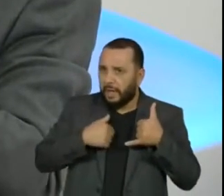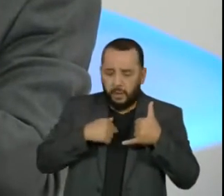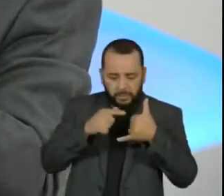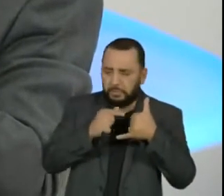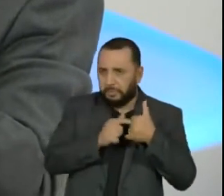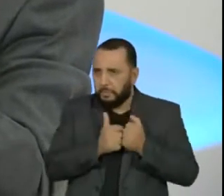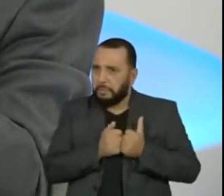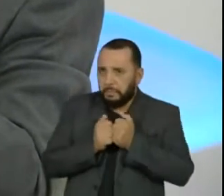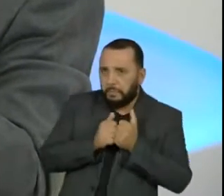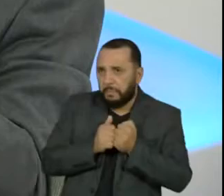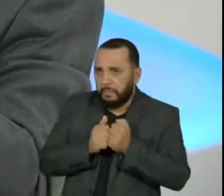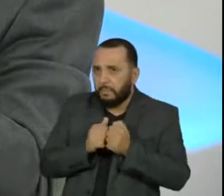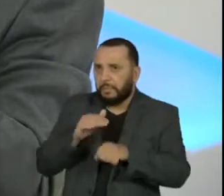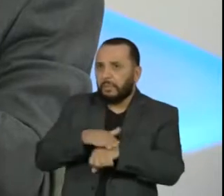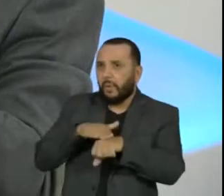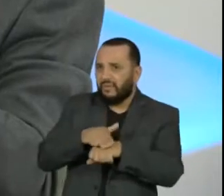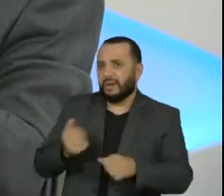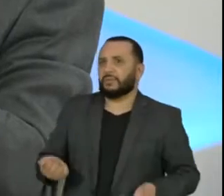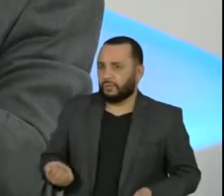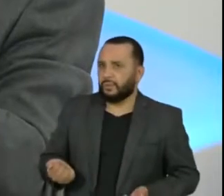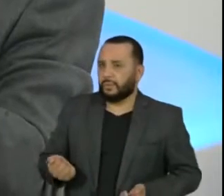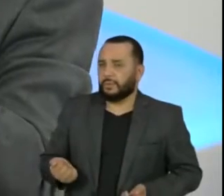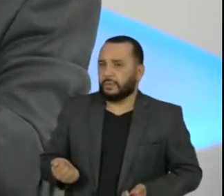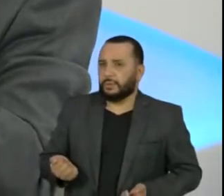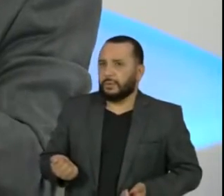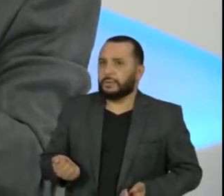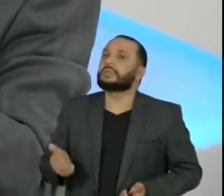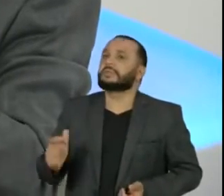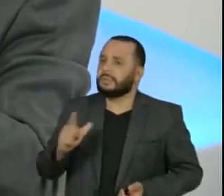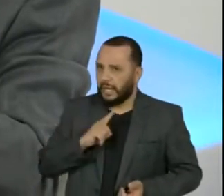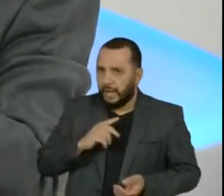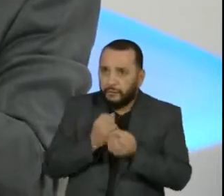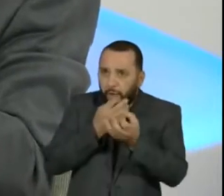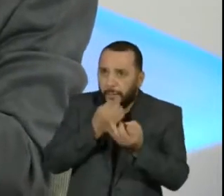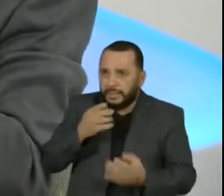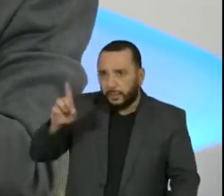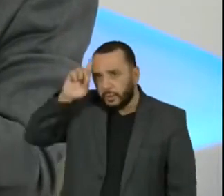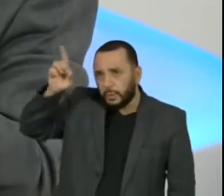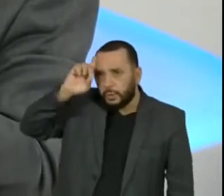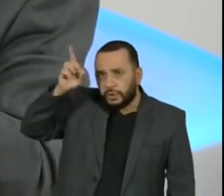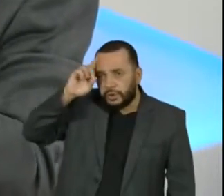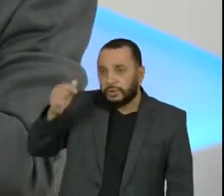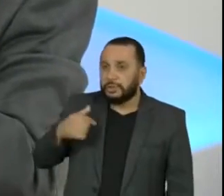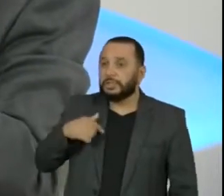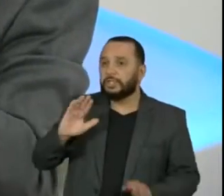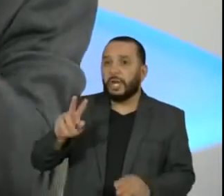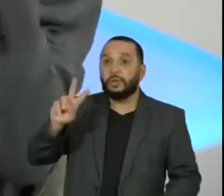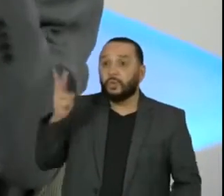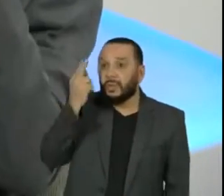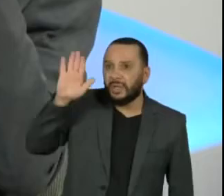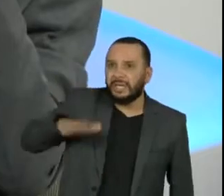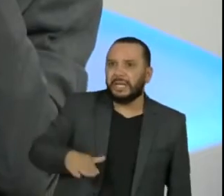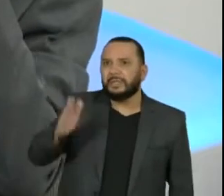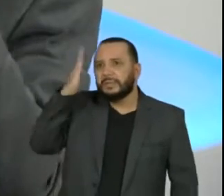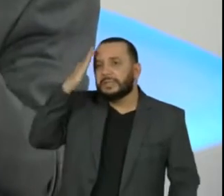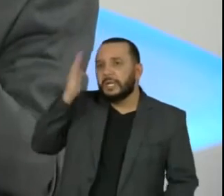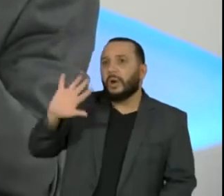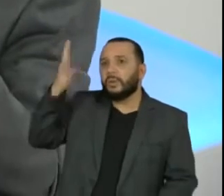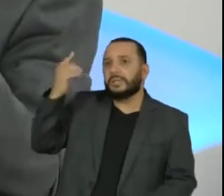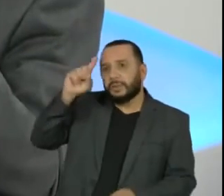Horizonte, eu tenho dado diário. A partir de 14 horas eu tenho que acontecer no dia